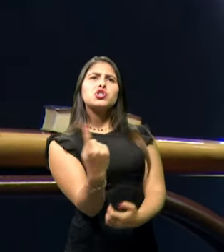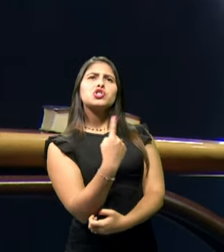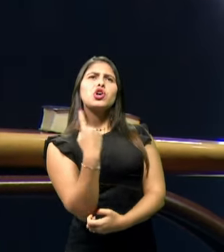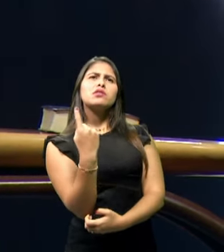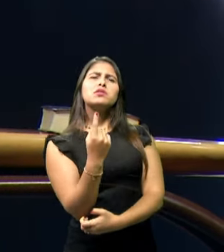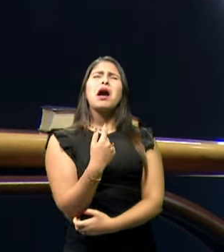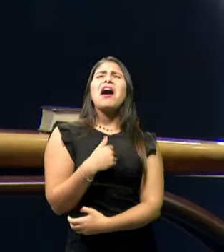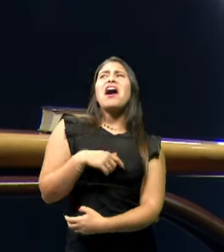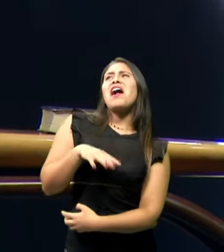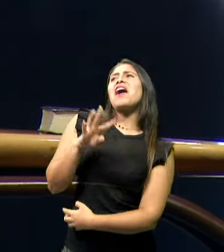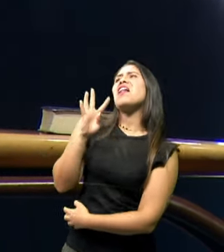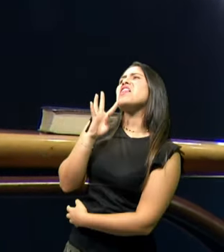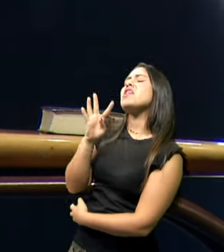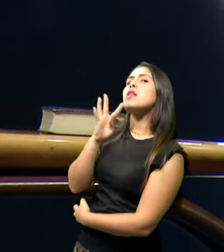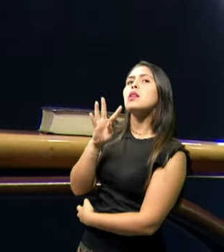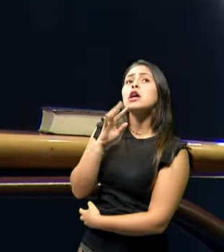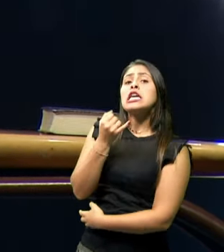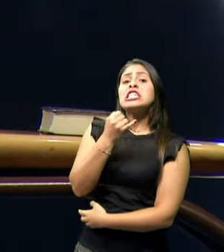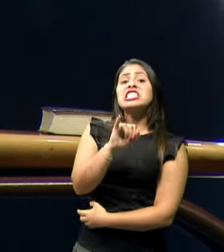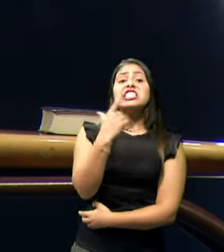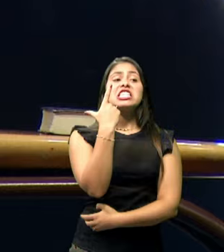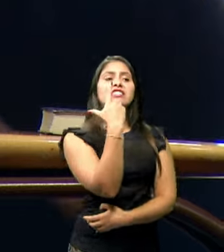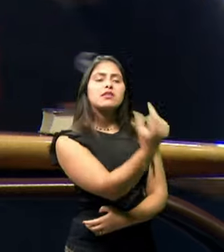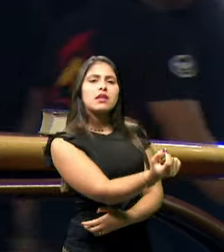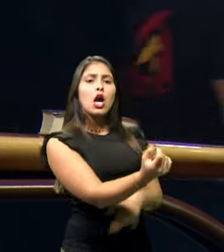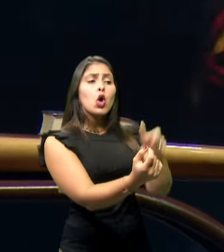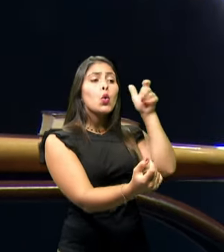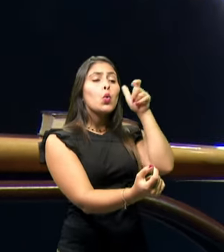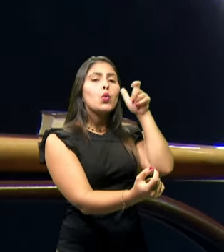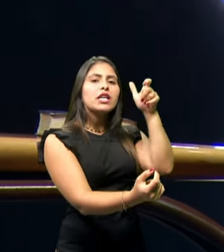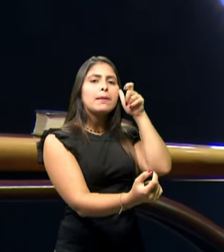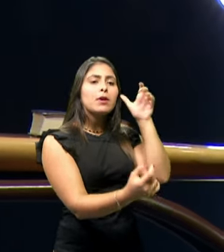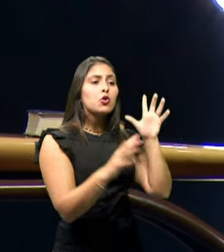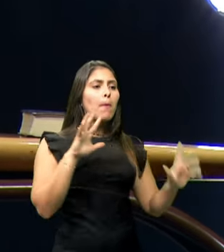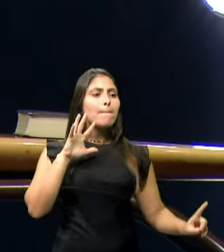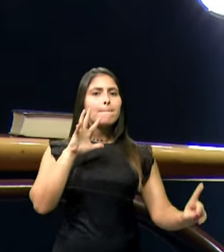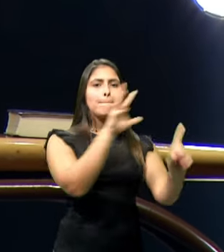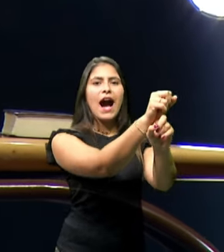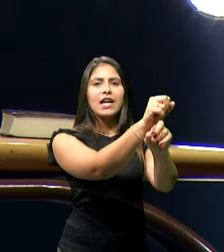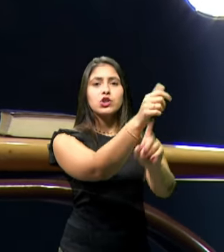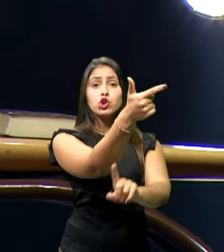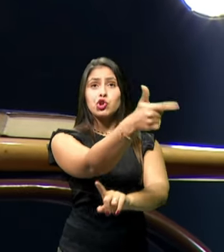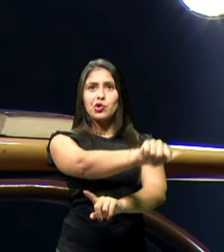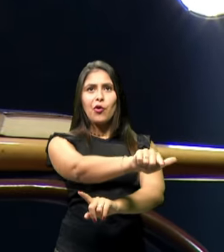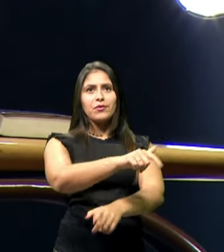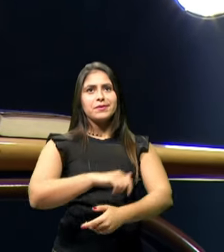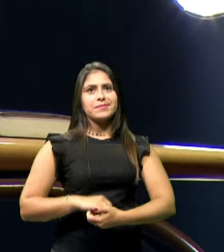legal! Quando sai os capeta, gostou? Estamos nós aqui de novo.